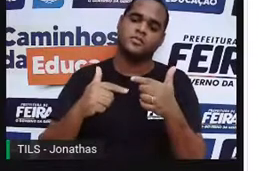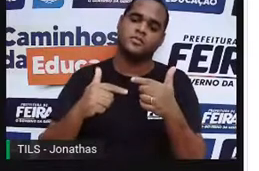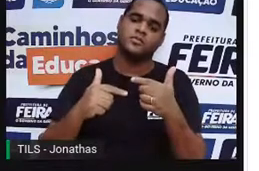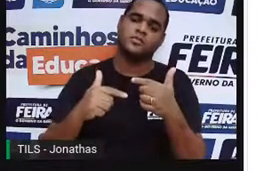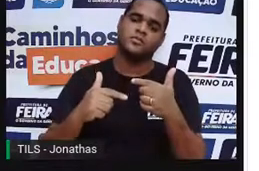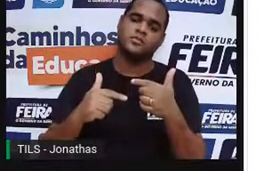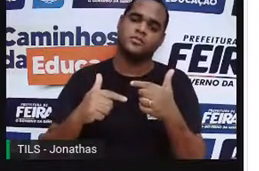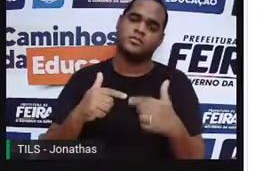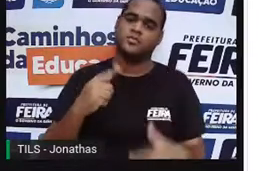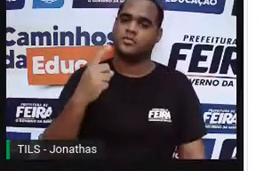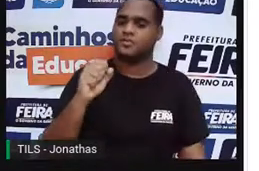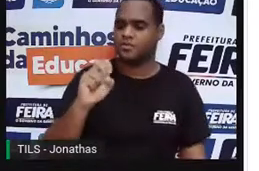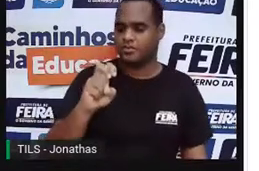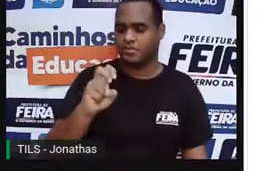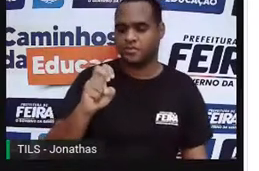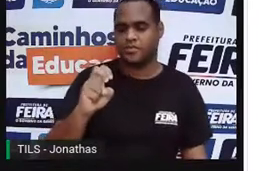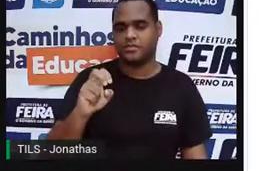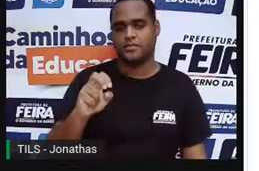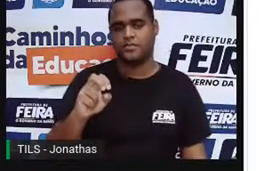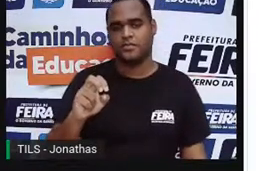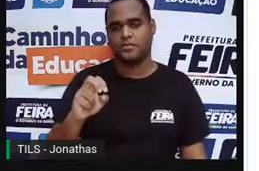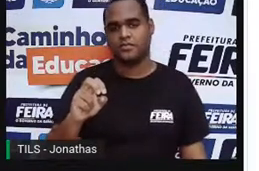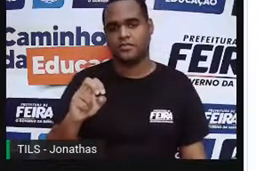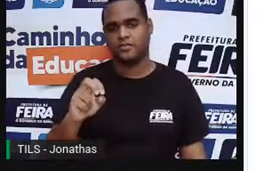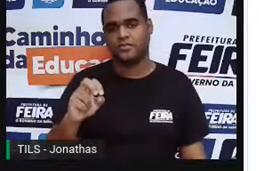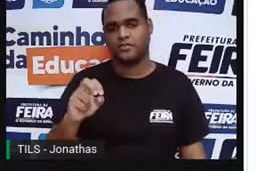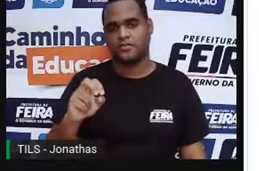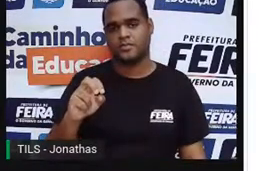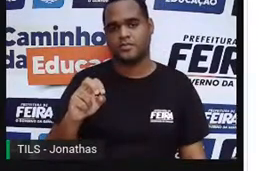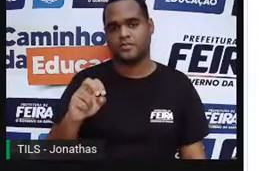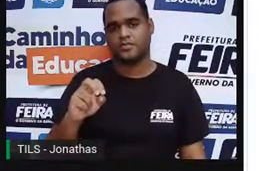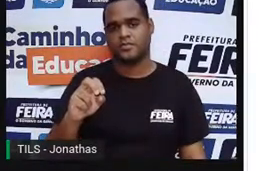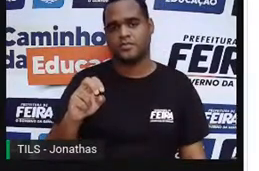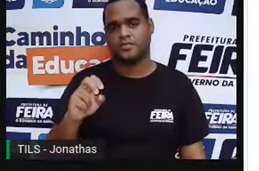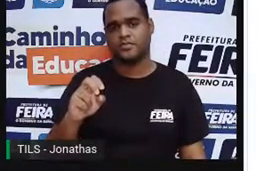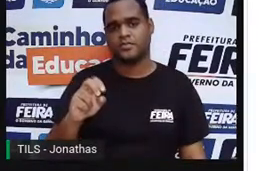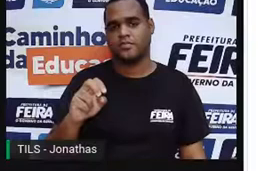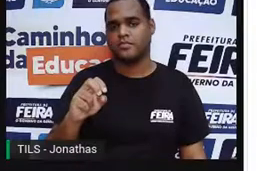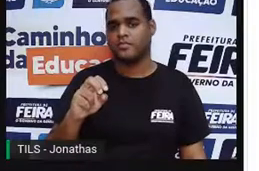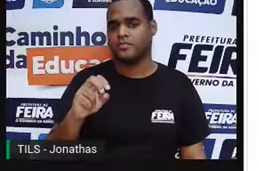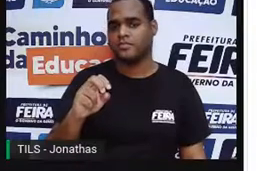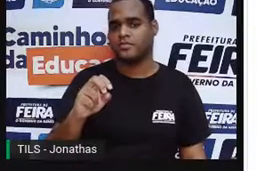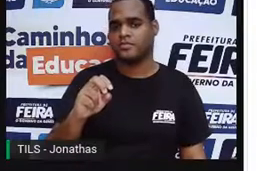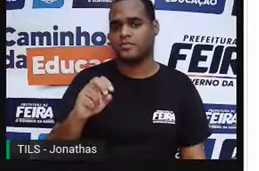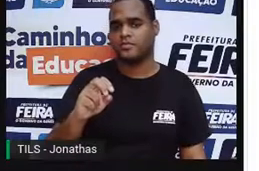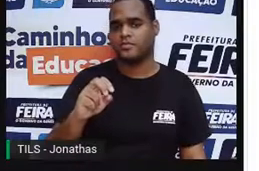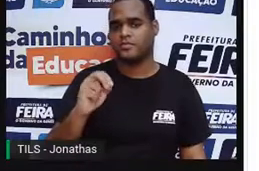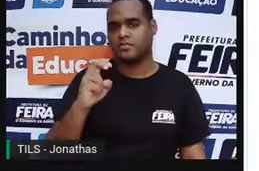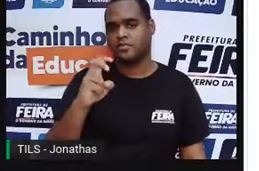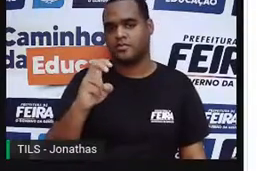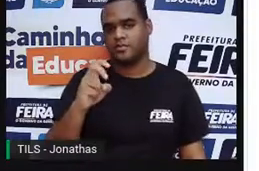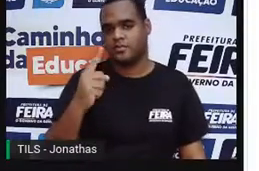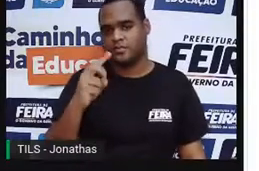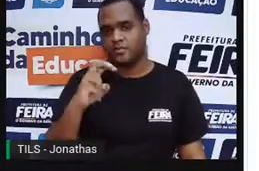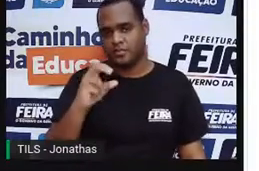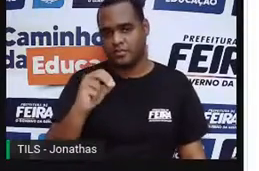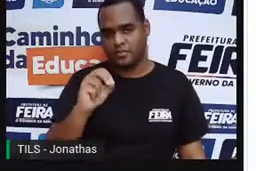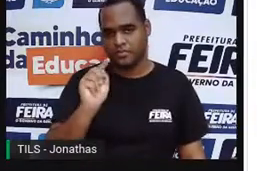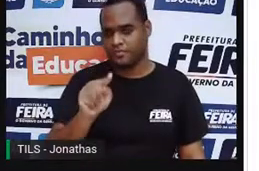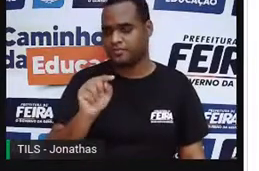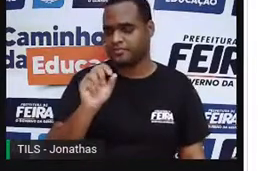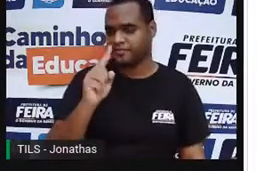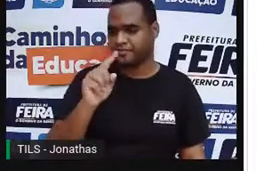185 E aí a gente descobre o valor total desse terreno